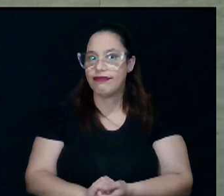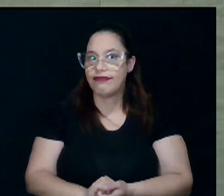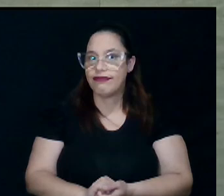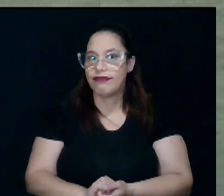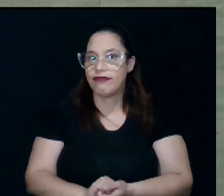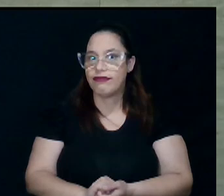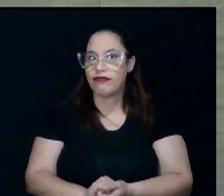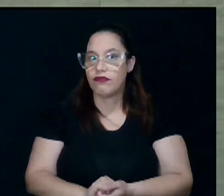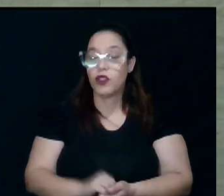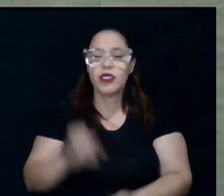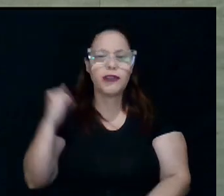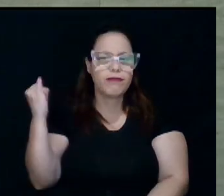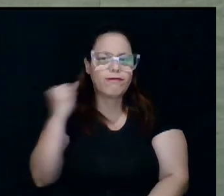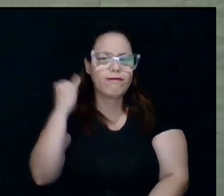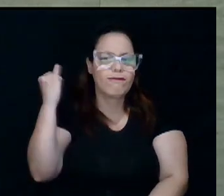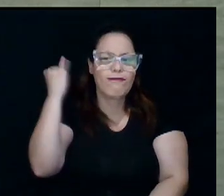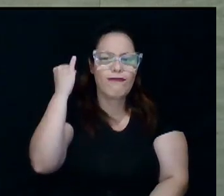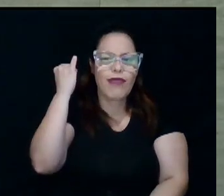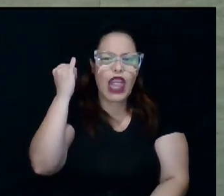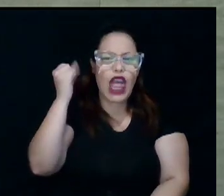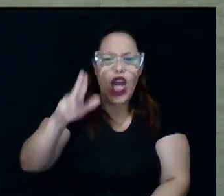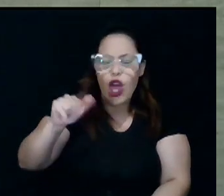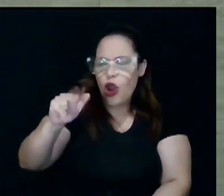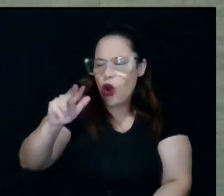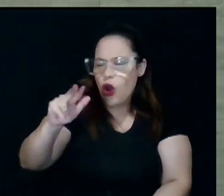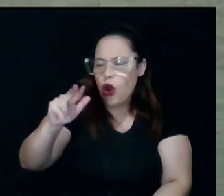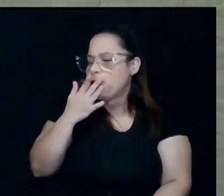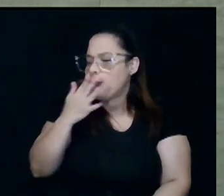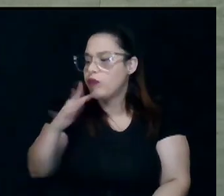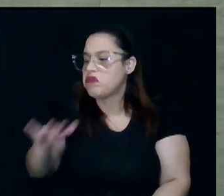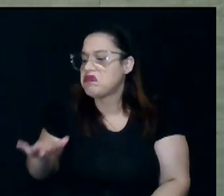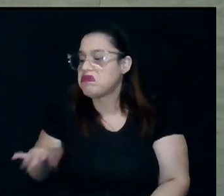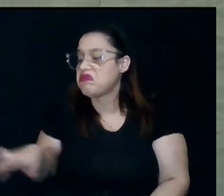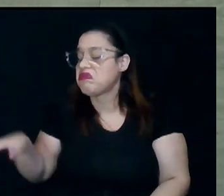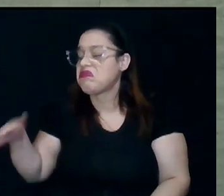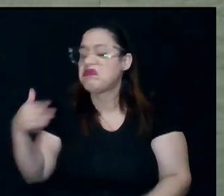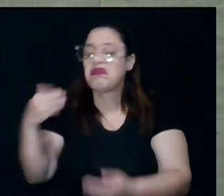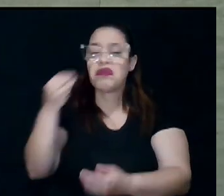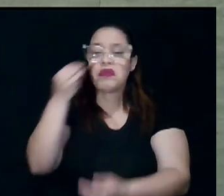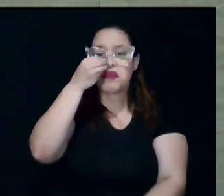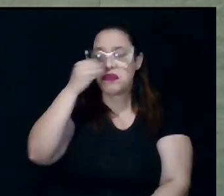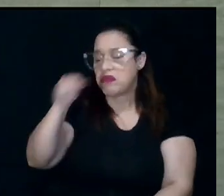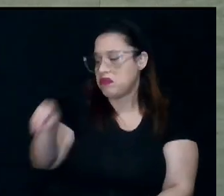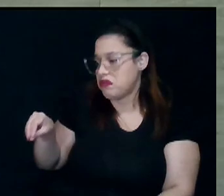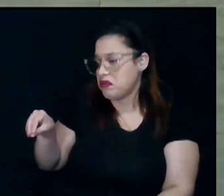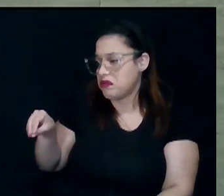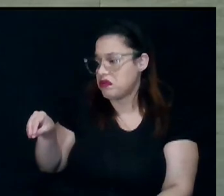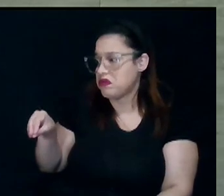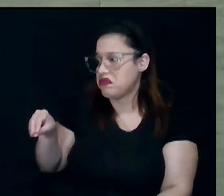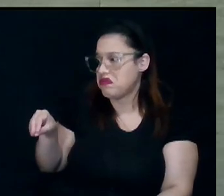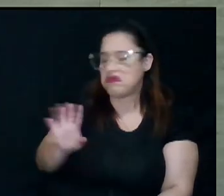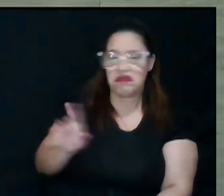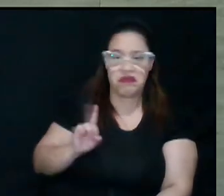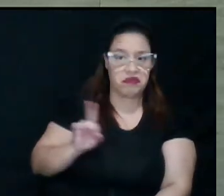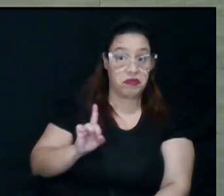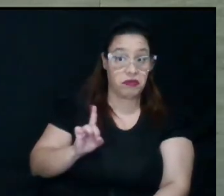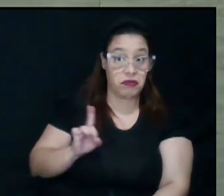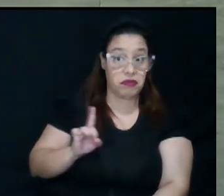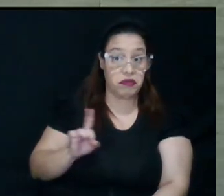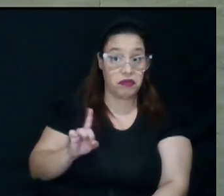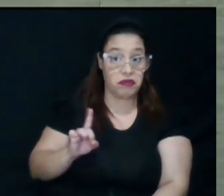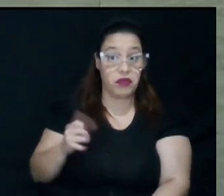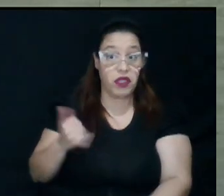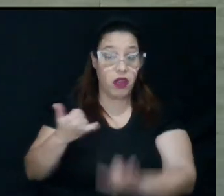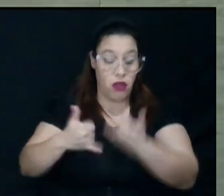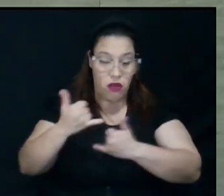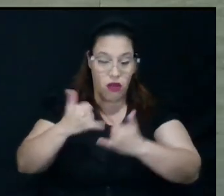Importante é nunca deixar a criança sem supervisão, principalmente criança menor, ficar brincando, subindo e